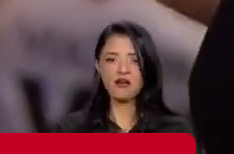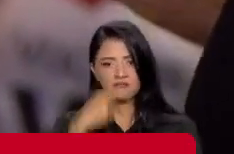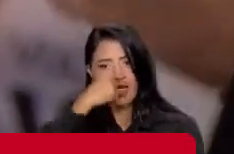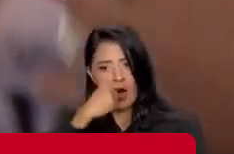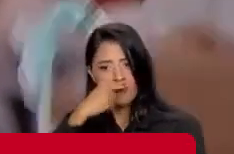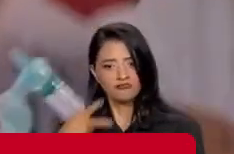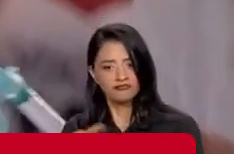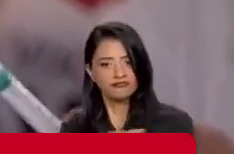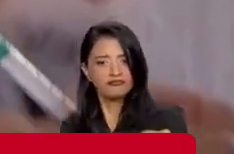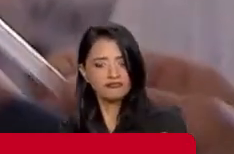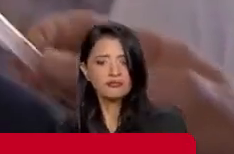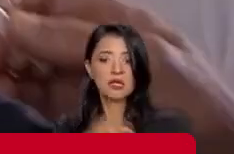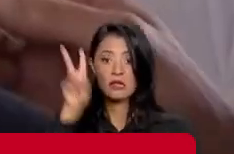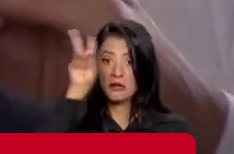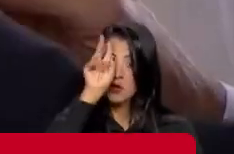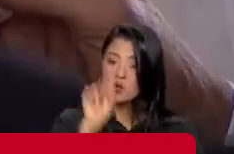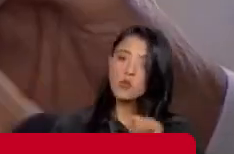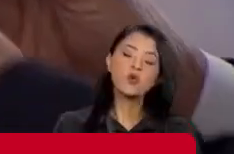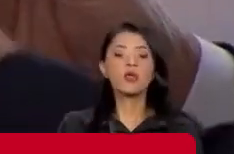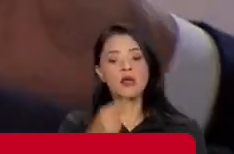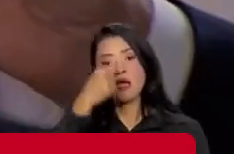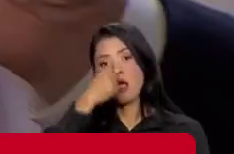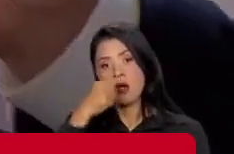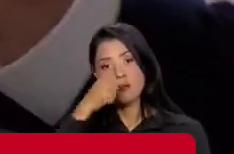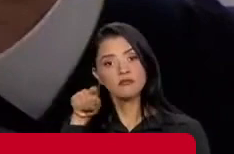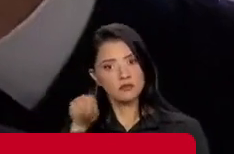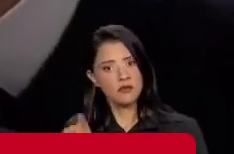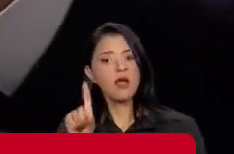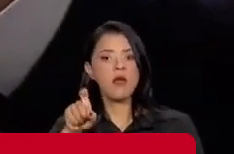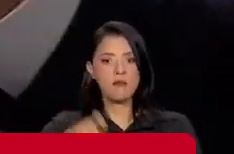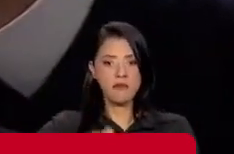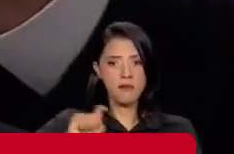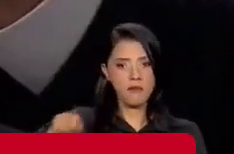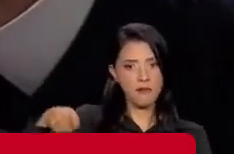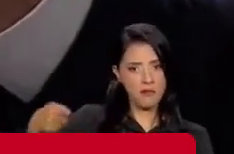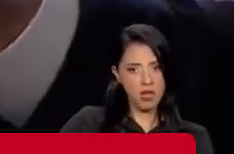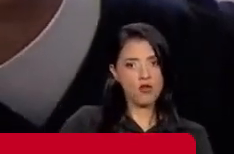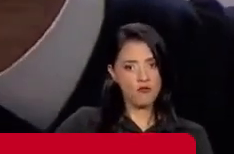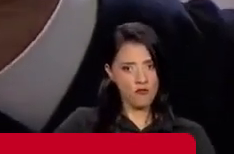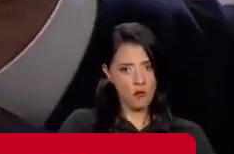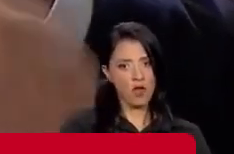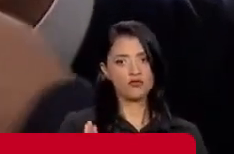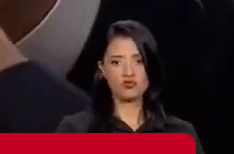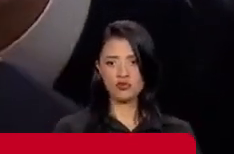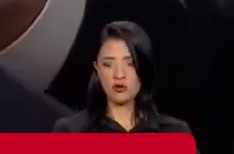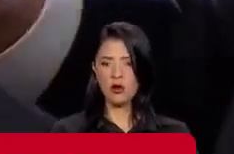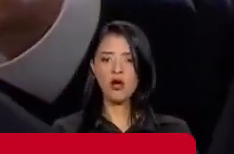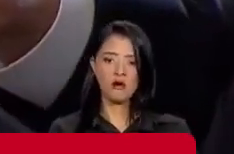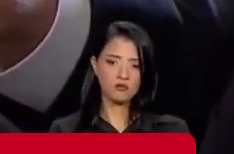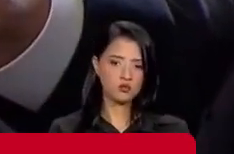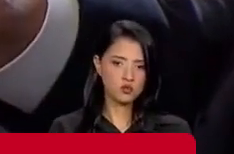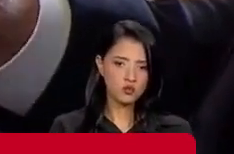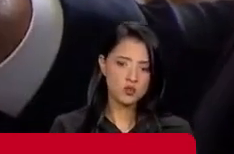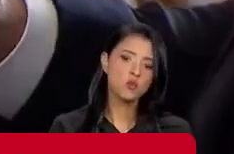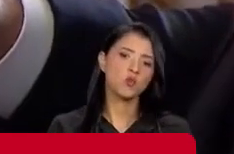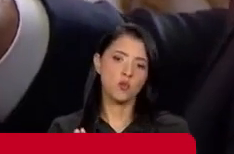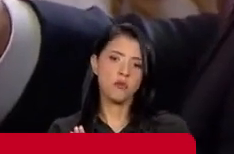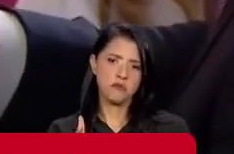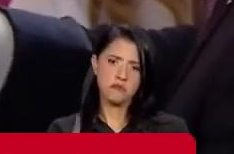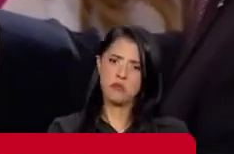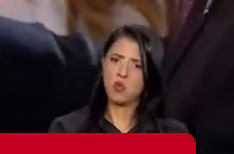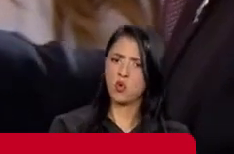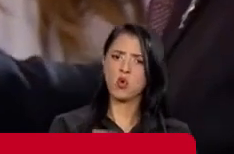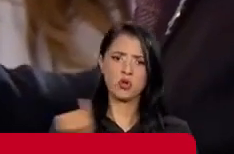Alckmin. Lembrando que Geraldo Alckmin é médico de formação, por isso, mais uma simbologia bastante